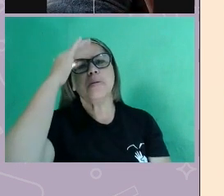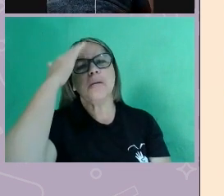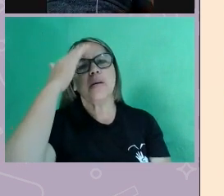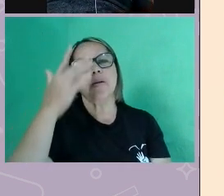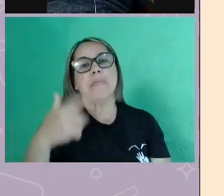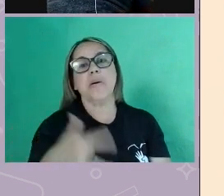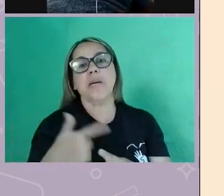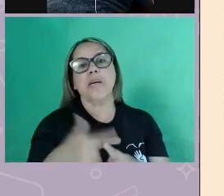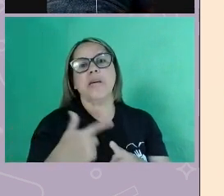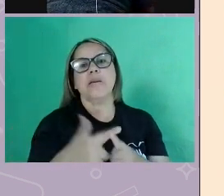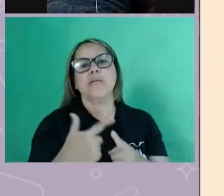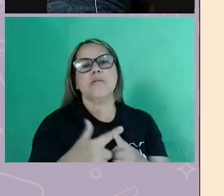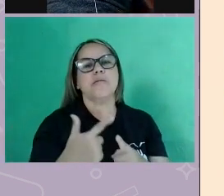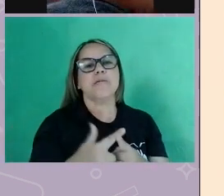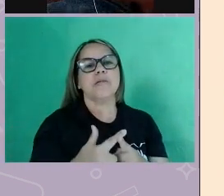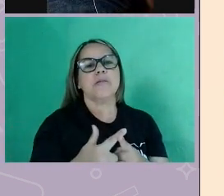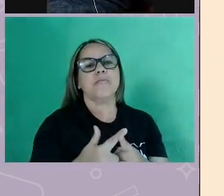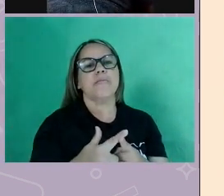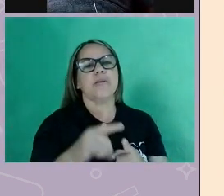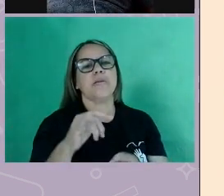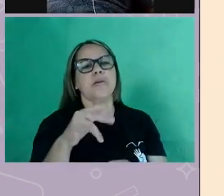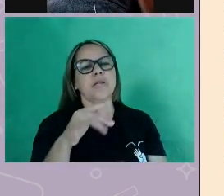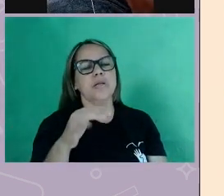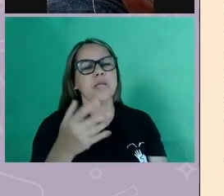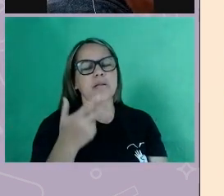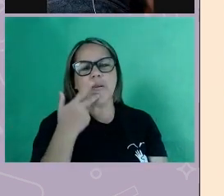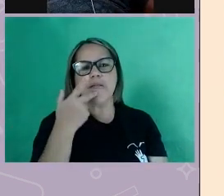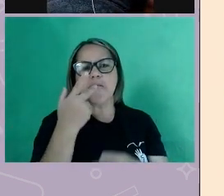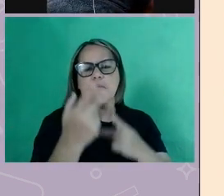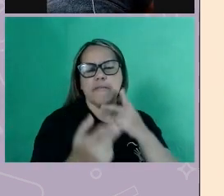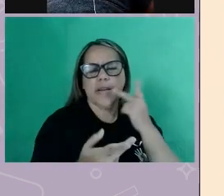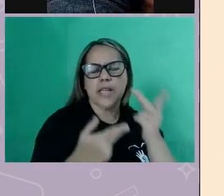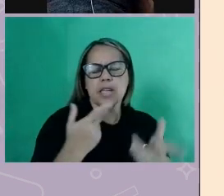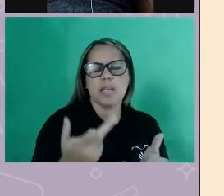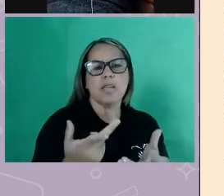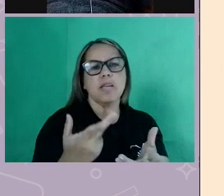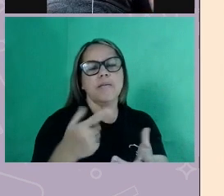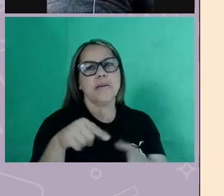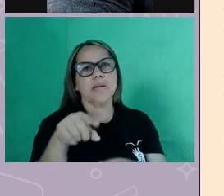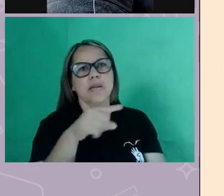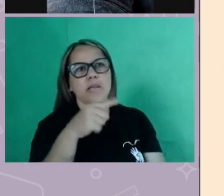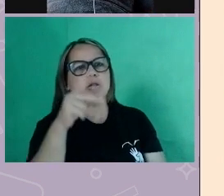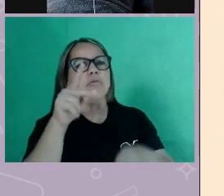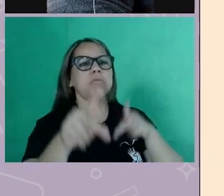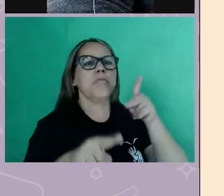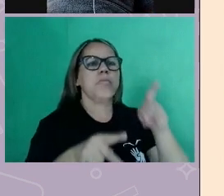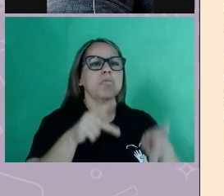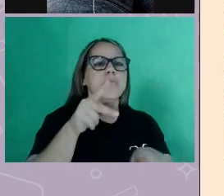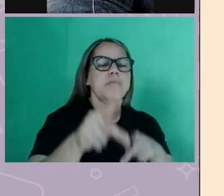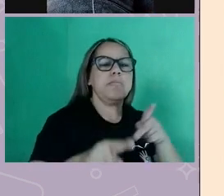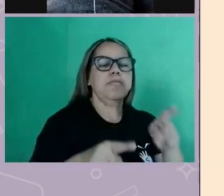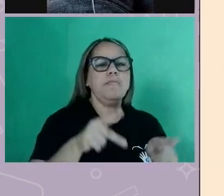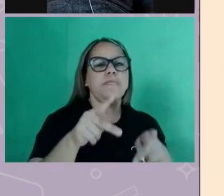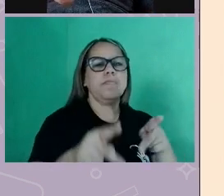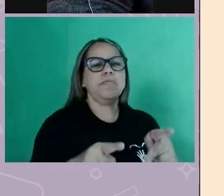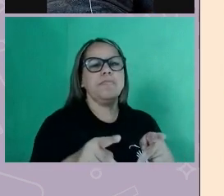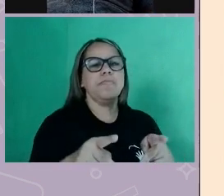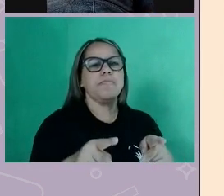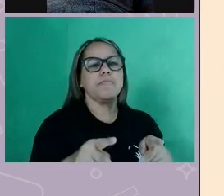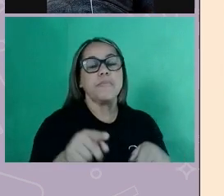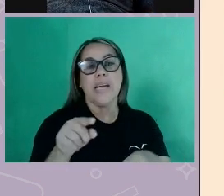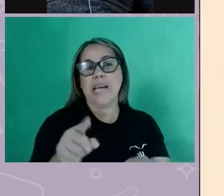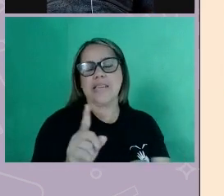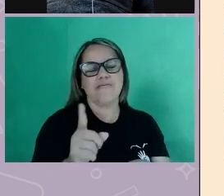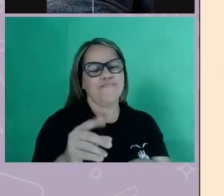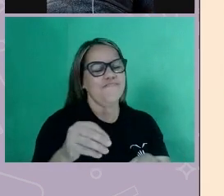narrado ele é narrado para ser visto como uma verdade por aquele povo que escuta o mito entendeu então aqui não